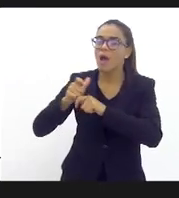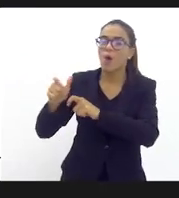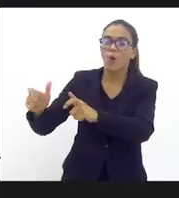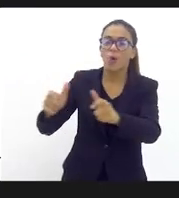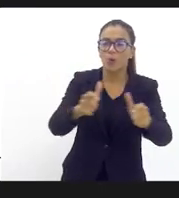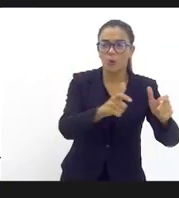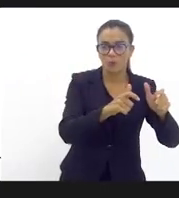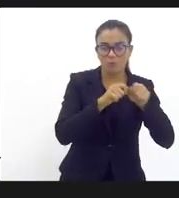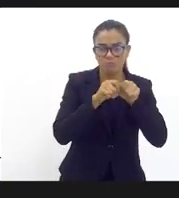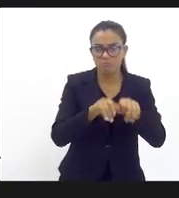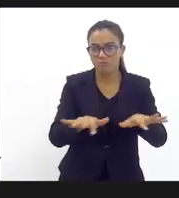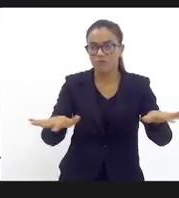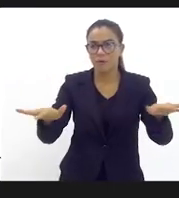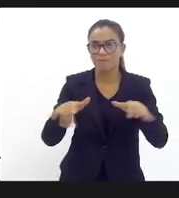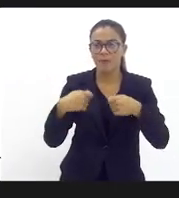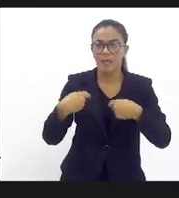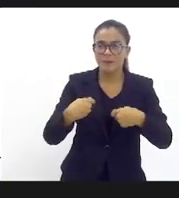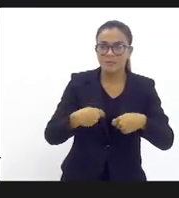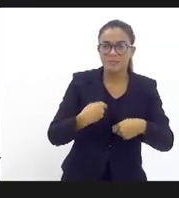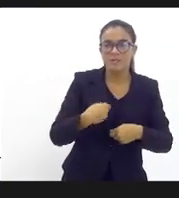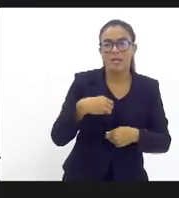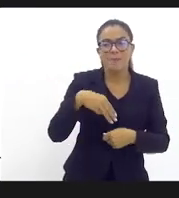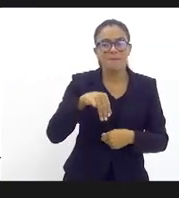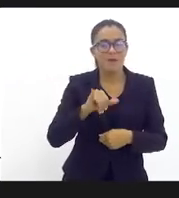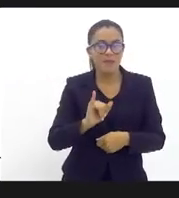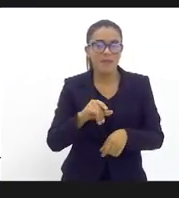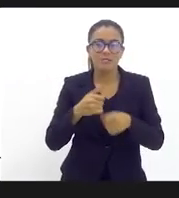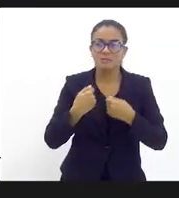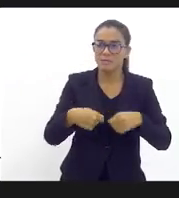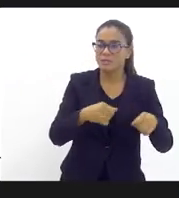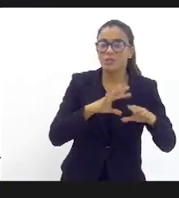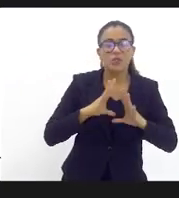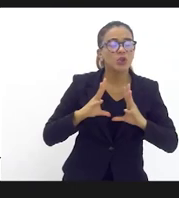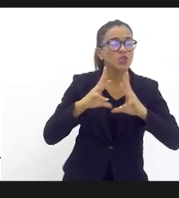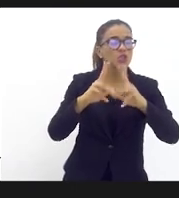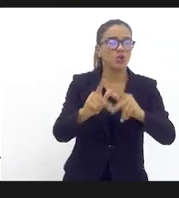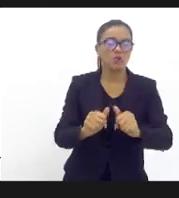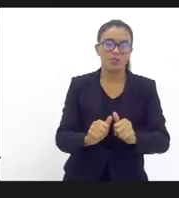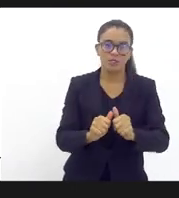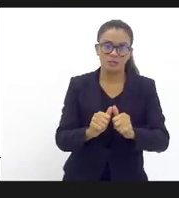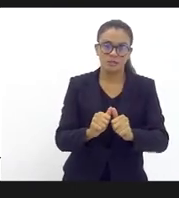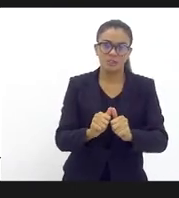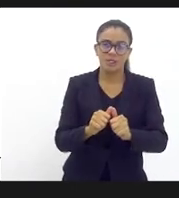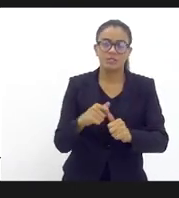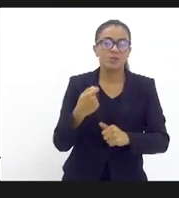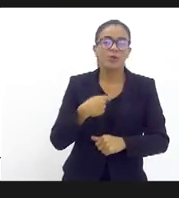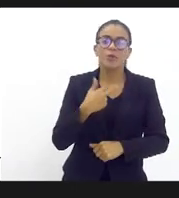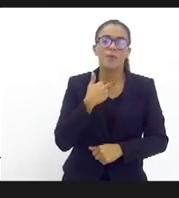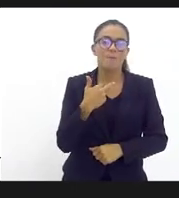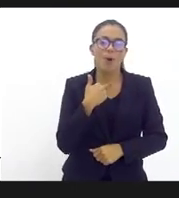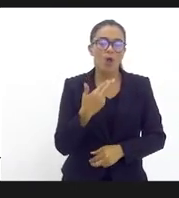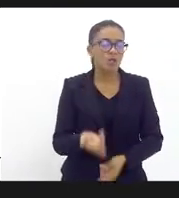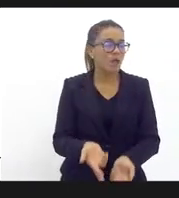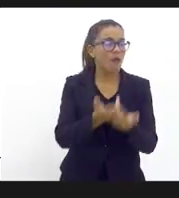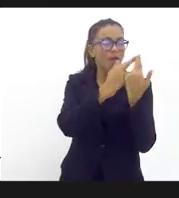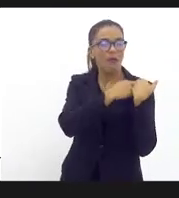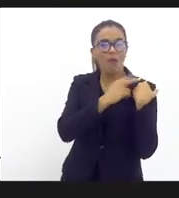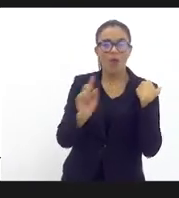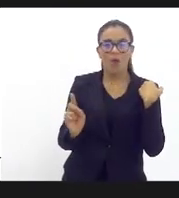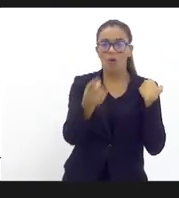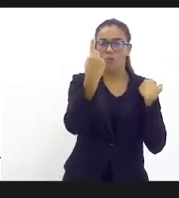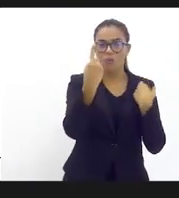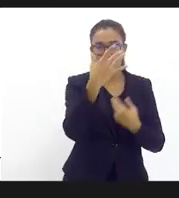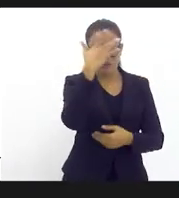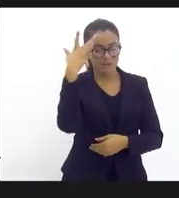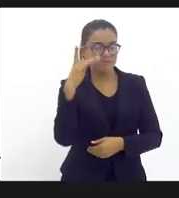a gente também precisa da Dani, a gente precisa da Beni, a gente precisa da Indianara, a gente precisa de todas elas, mas a gente não pode jogar essa responsabilidade somente